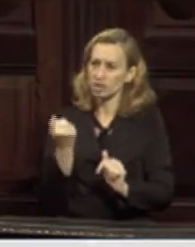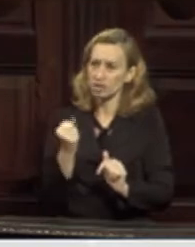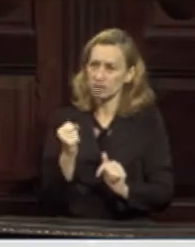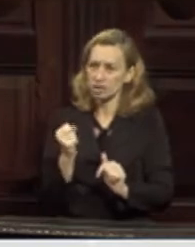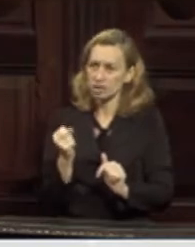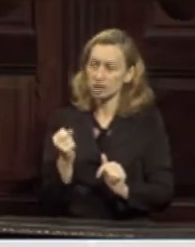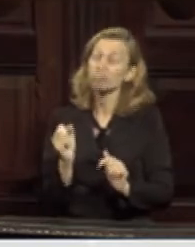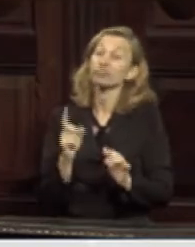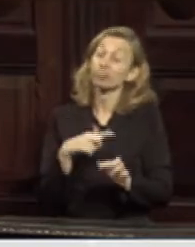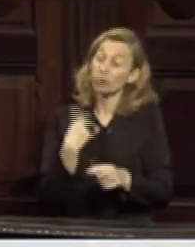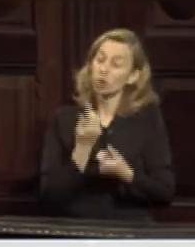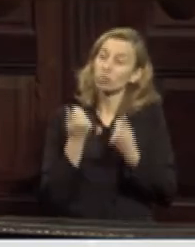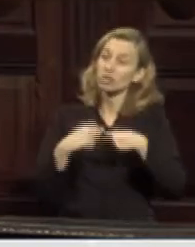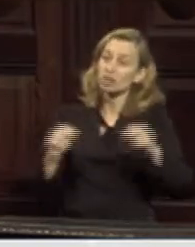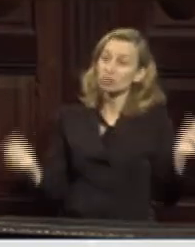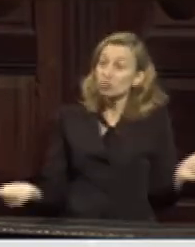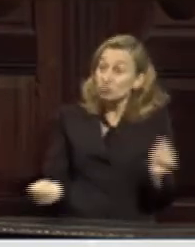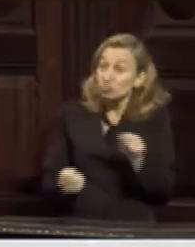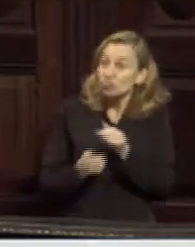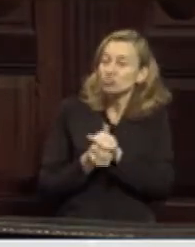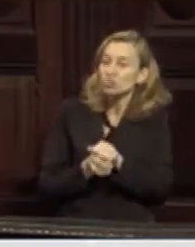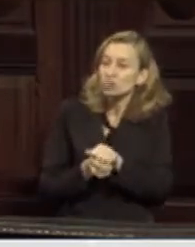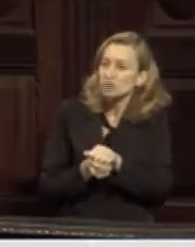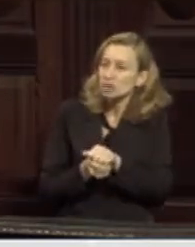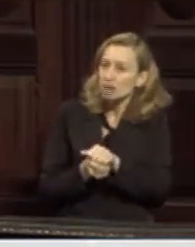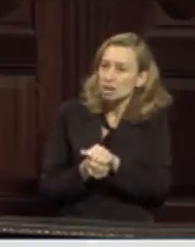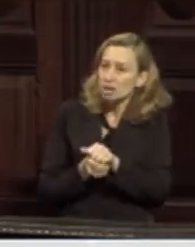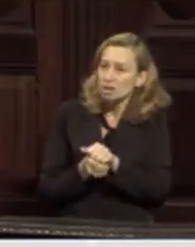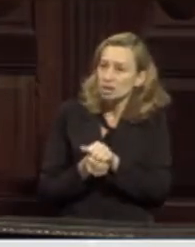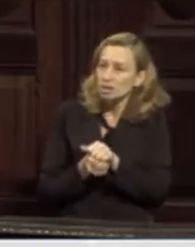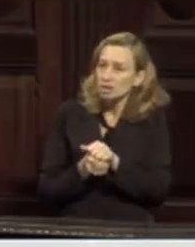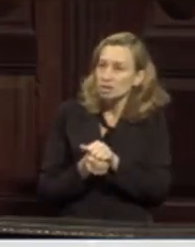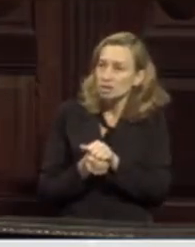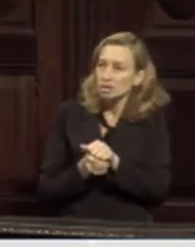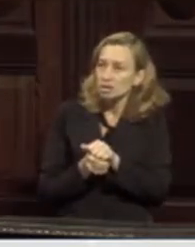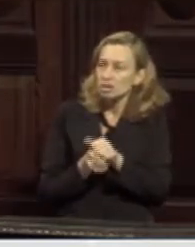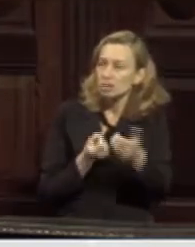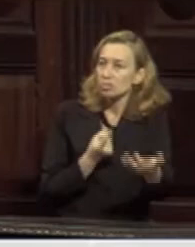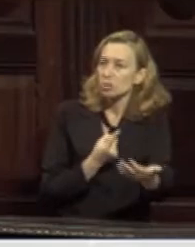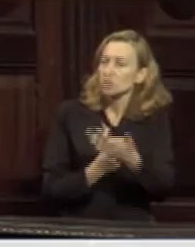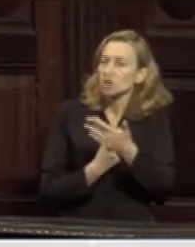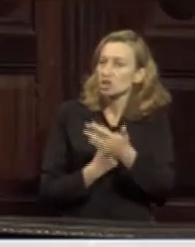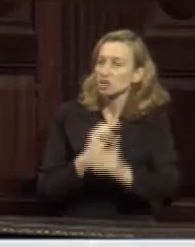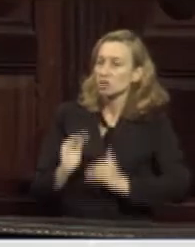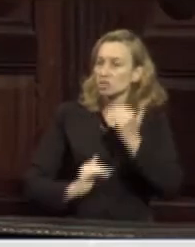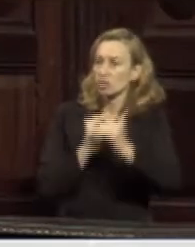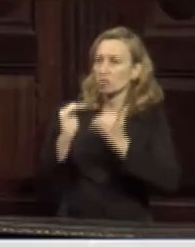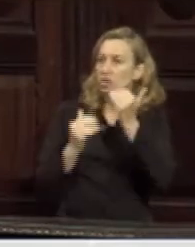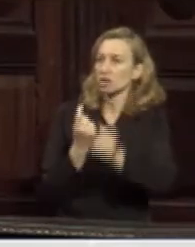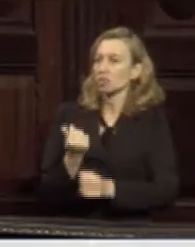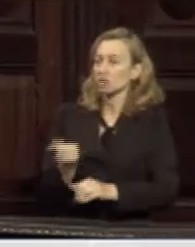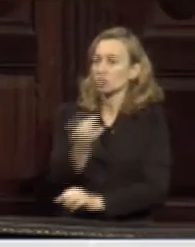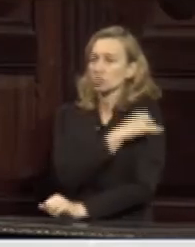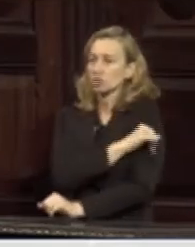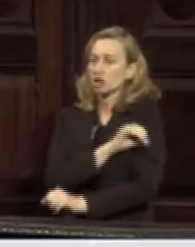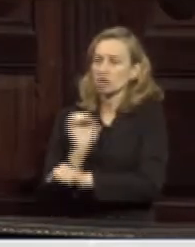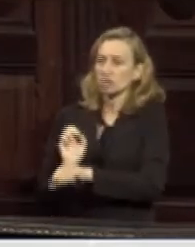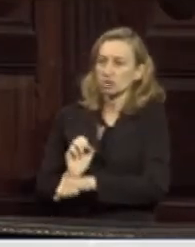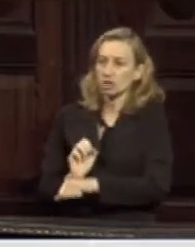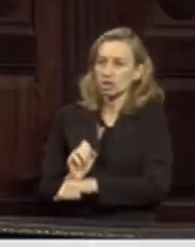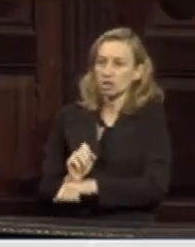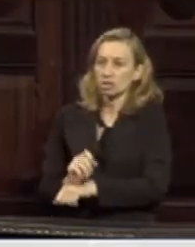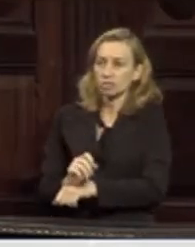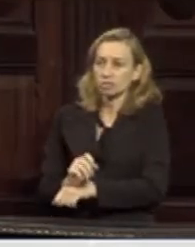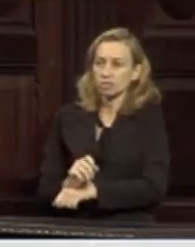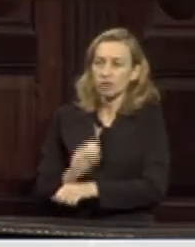Nós precisamos nos unir em torno de uma agenda que defenda o desenvolvimento econômico do Rio de Janeiro, a